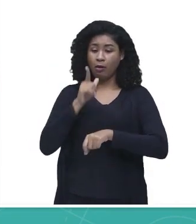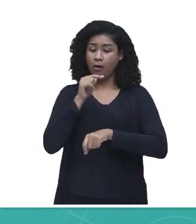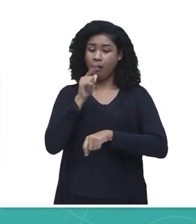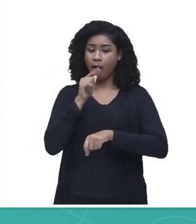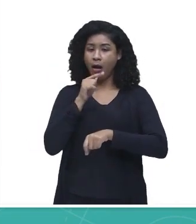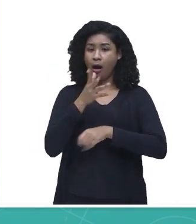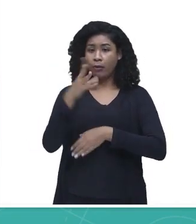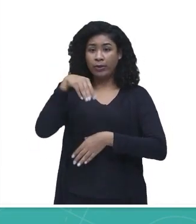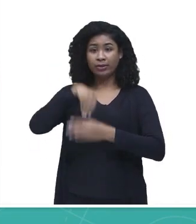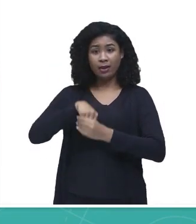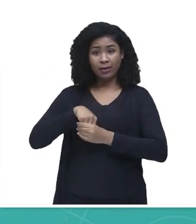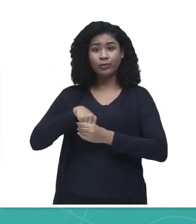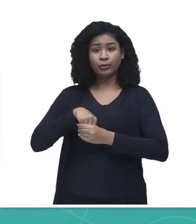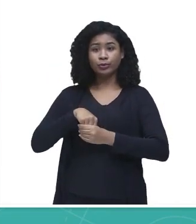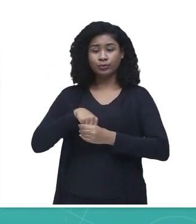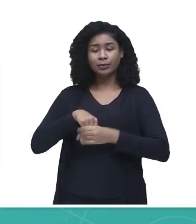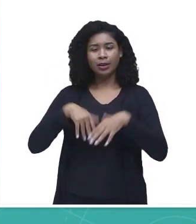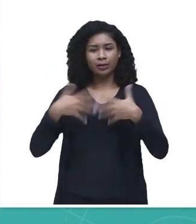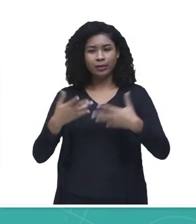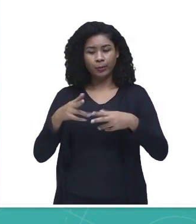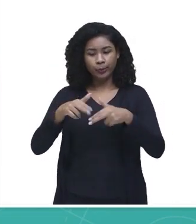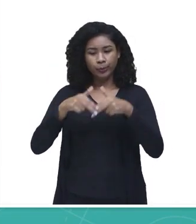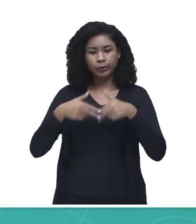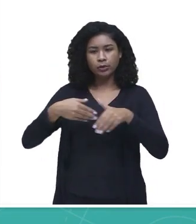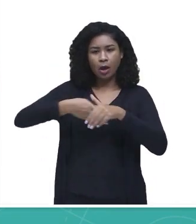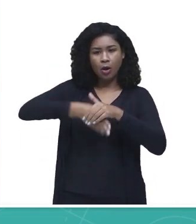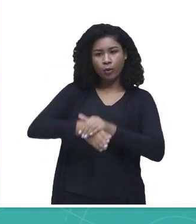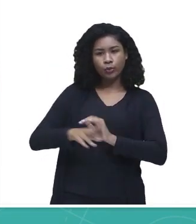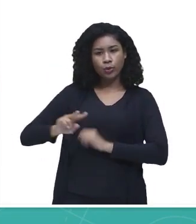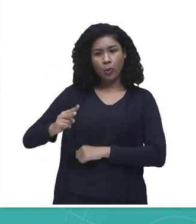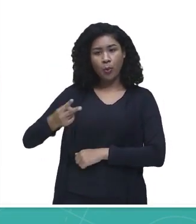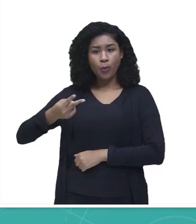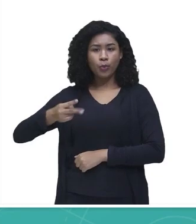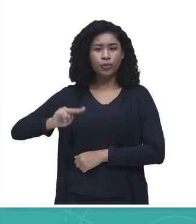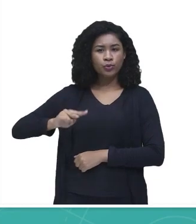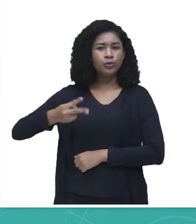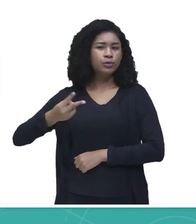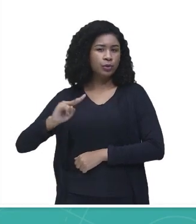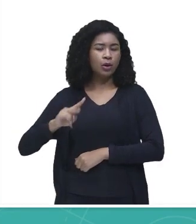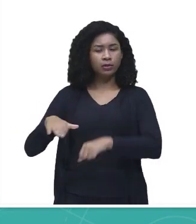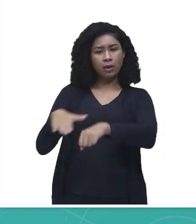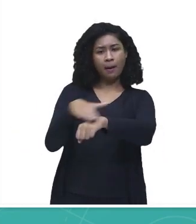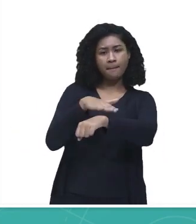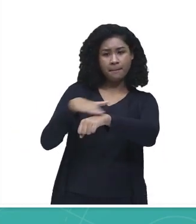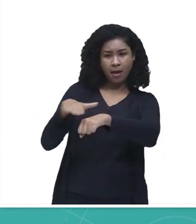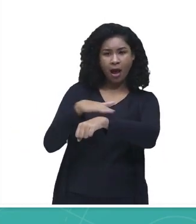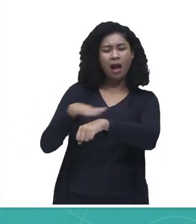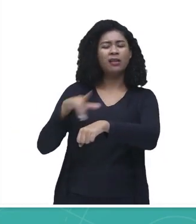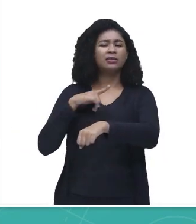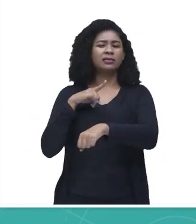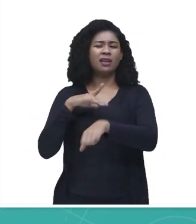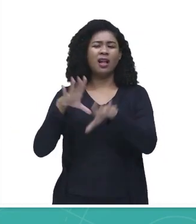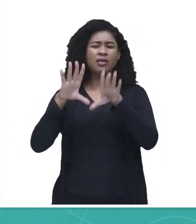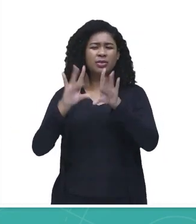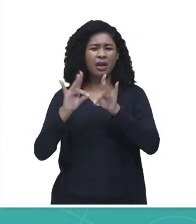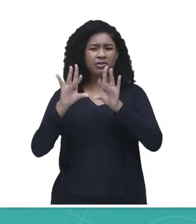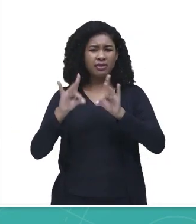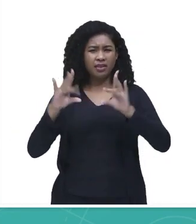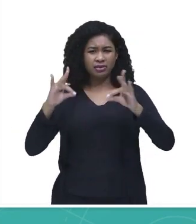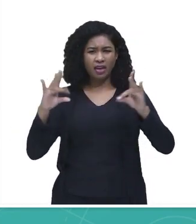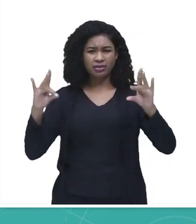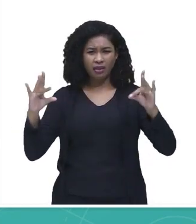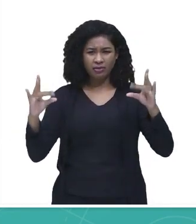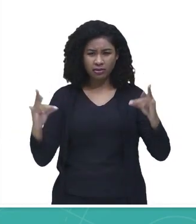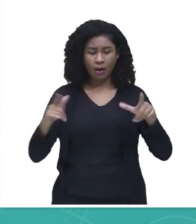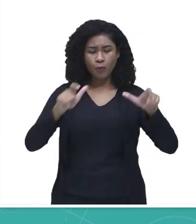faz essa respiração cutânea também. Então, ele precisa fazer, né? Ele tem a sua pele úmida, ele vive em ambientes